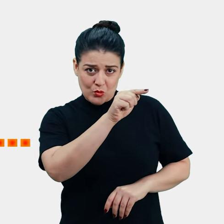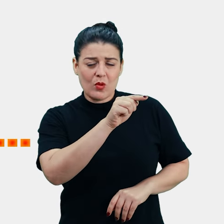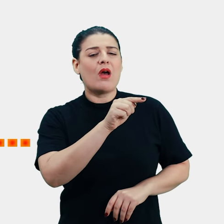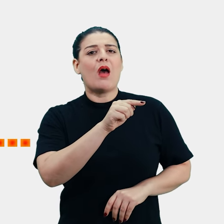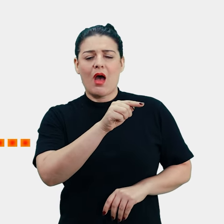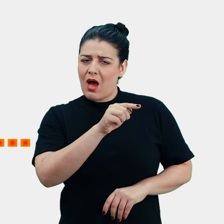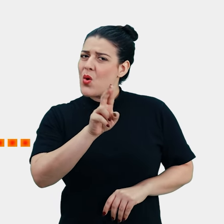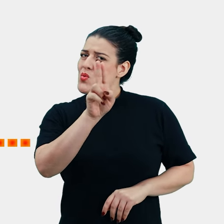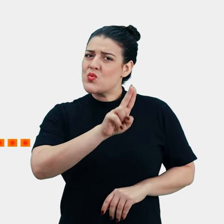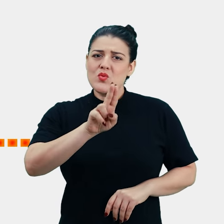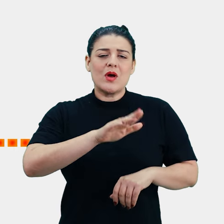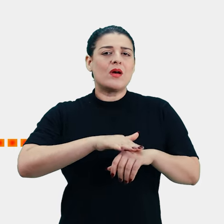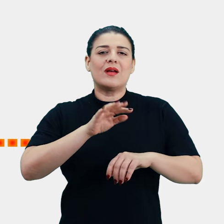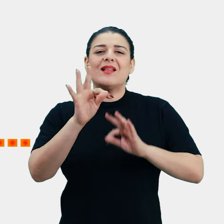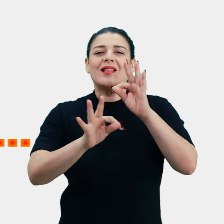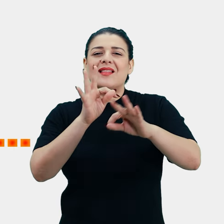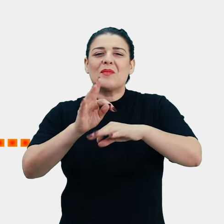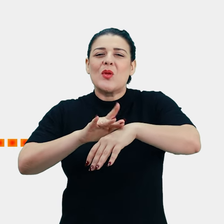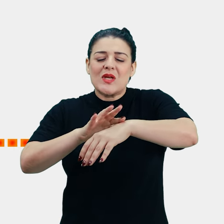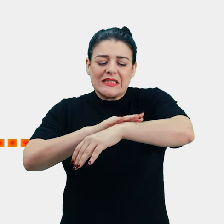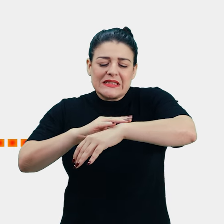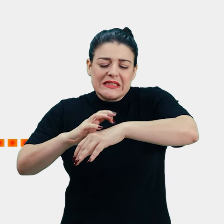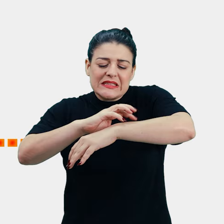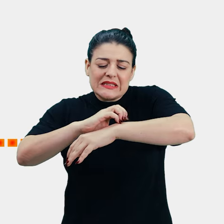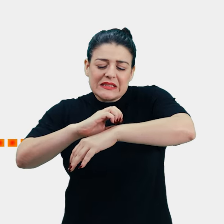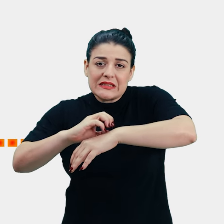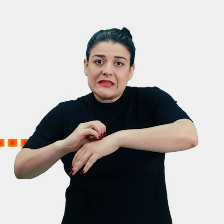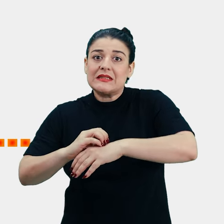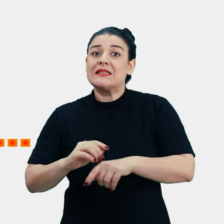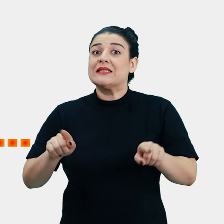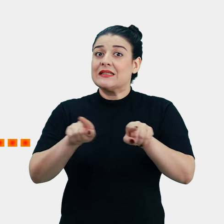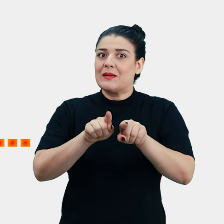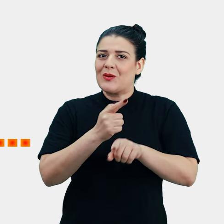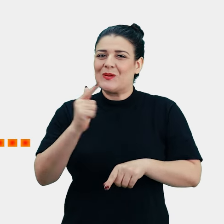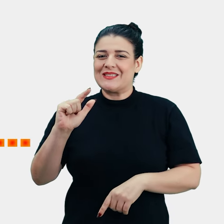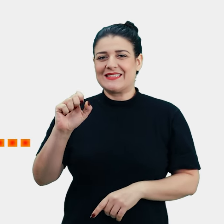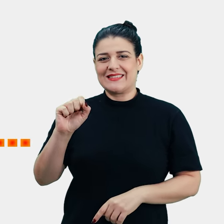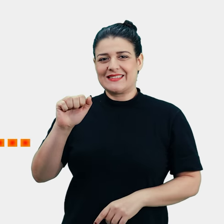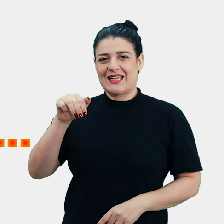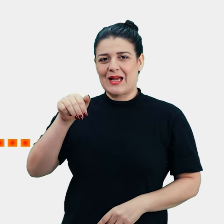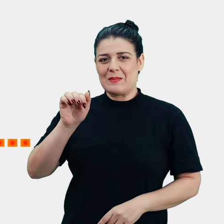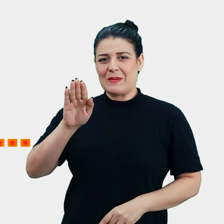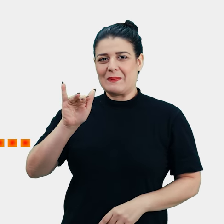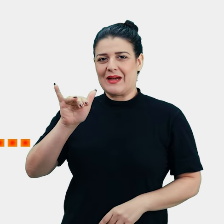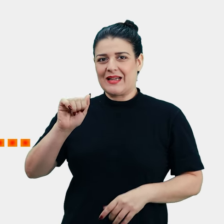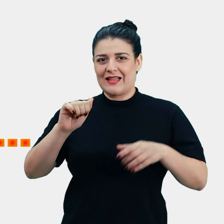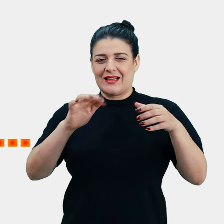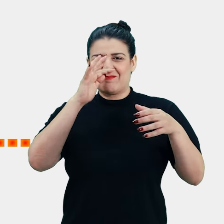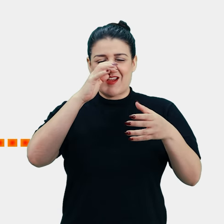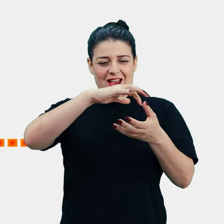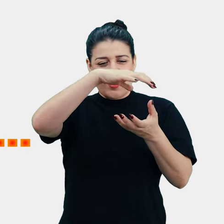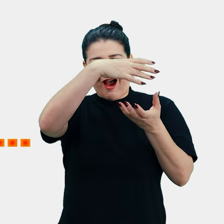que é muito utilizado como curativo, e a famosa samambaia, que é muito comum, né, nós encontrarmos